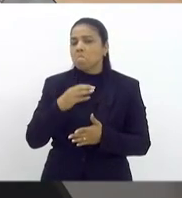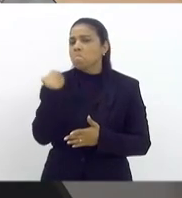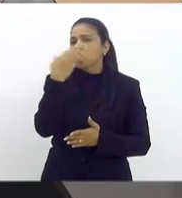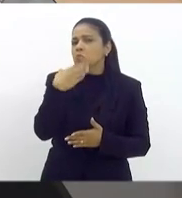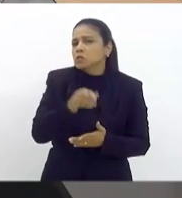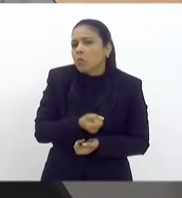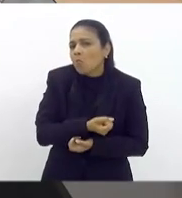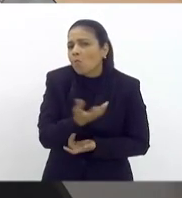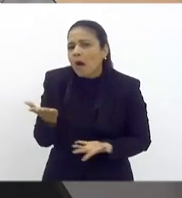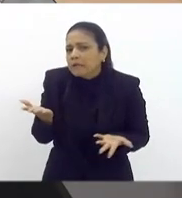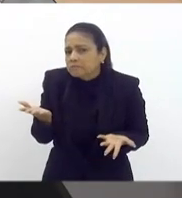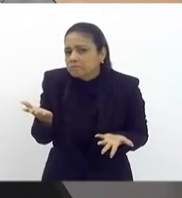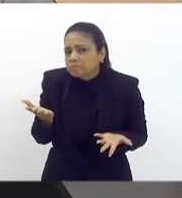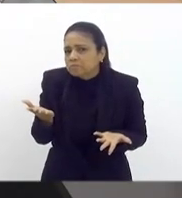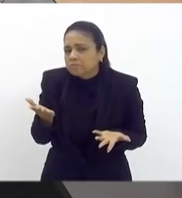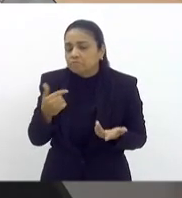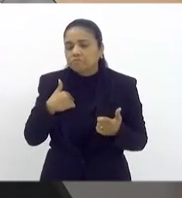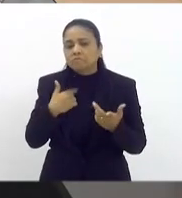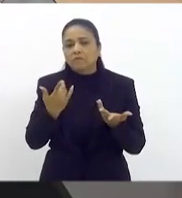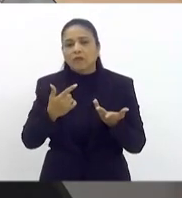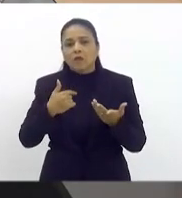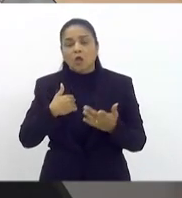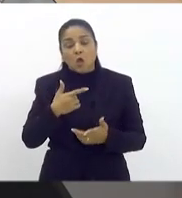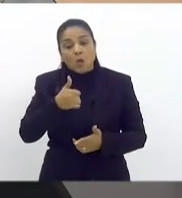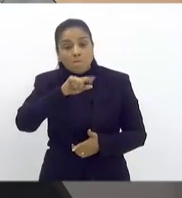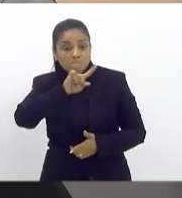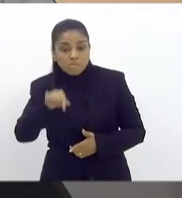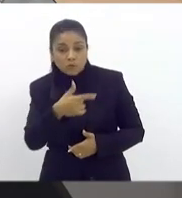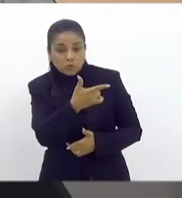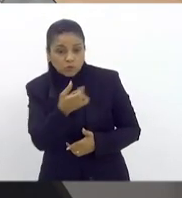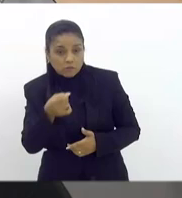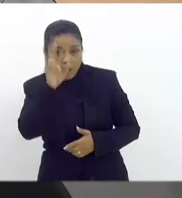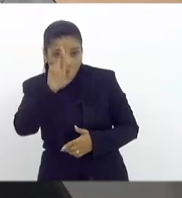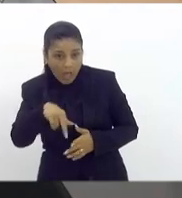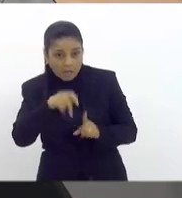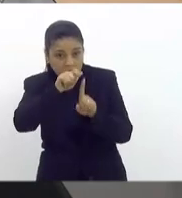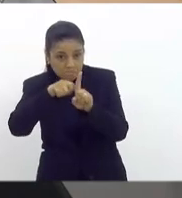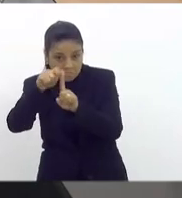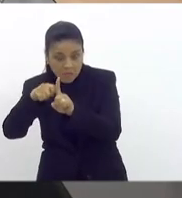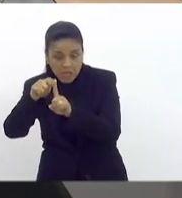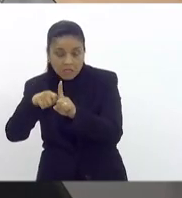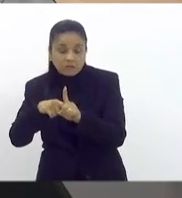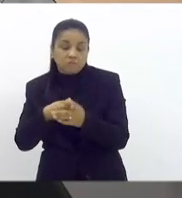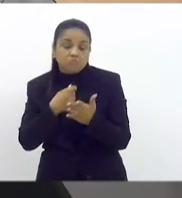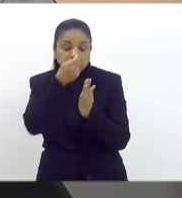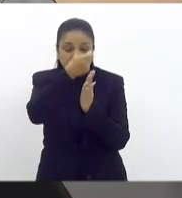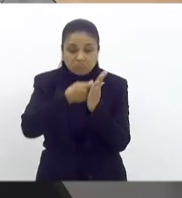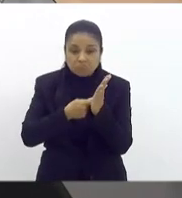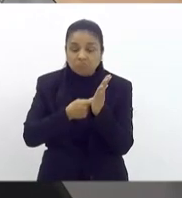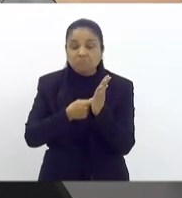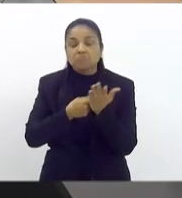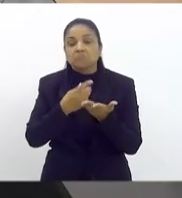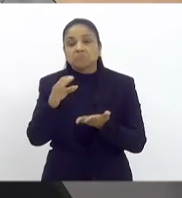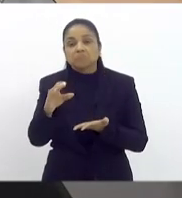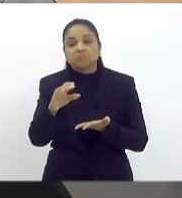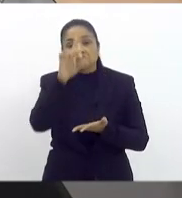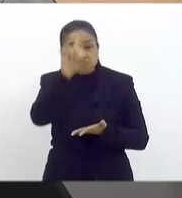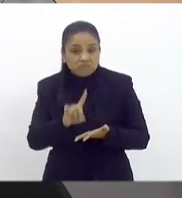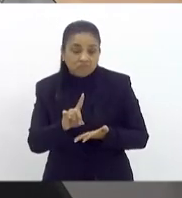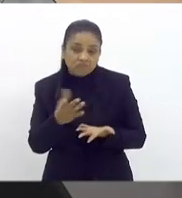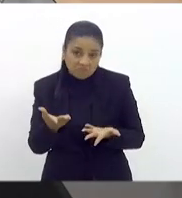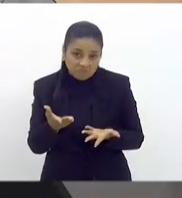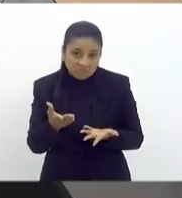uma aleatoriedade. Chegava e falava, olha, R$1.200 por mês a título de direito autoral. Então,